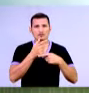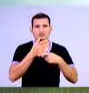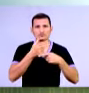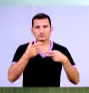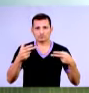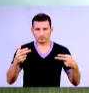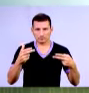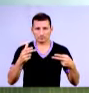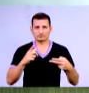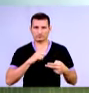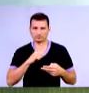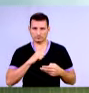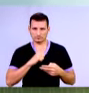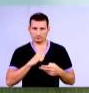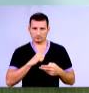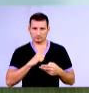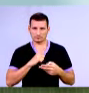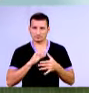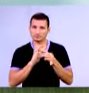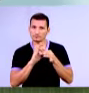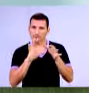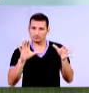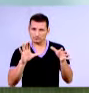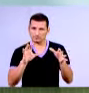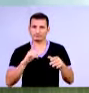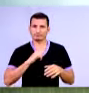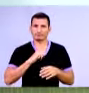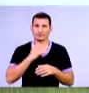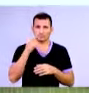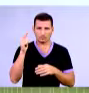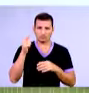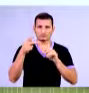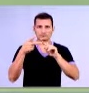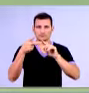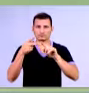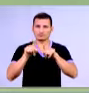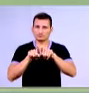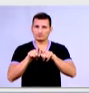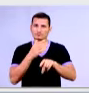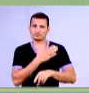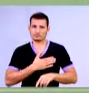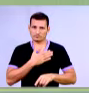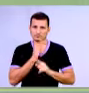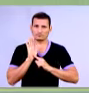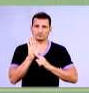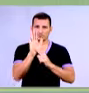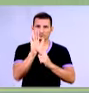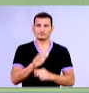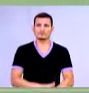estão à disposição. Mas tem mais uma outra definição que eu gostaria de apresentá-la.